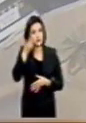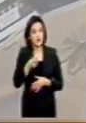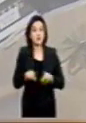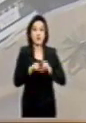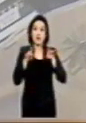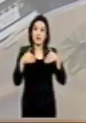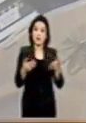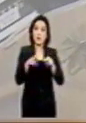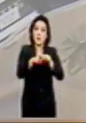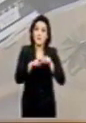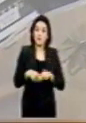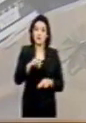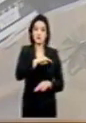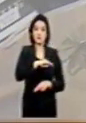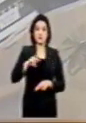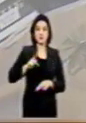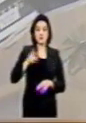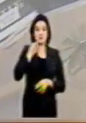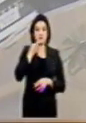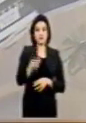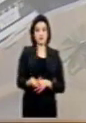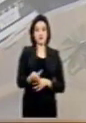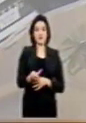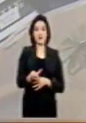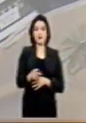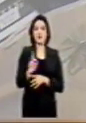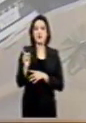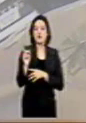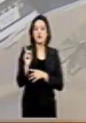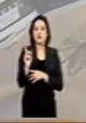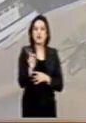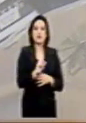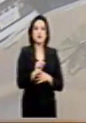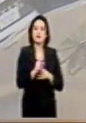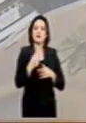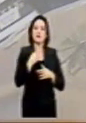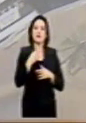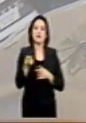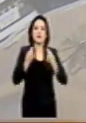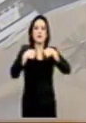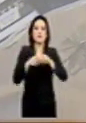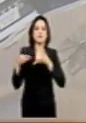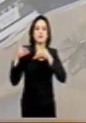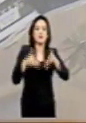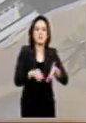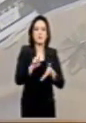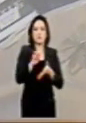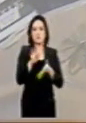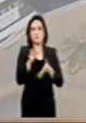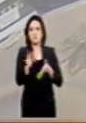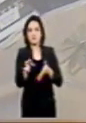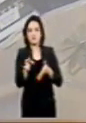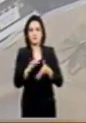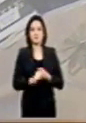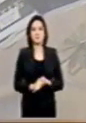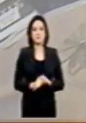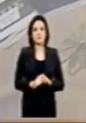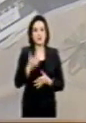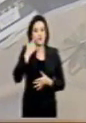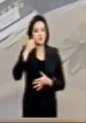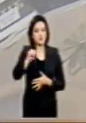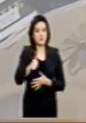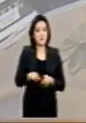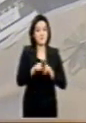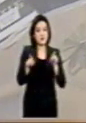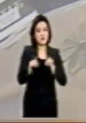Público, a usurpação da competência da Corte não se afiguraria presente. Além disso, a Procuradoria-Geral